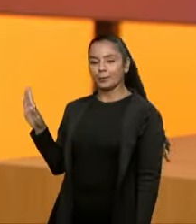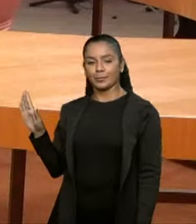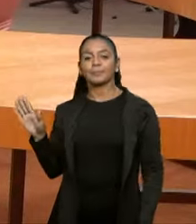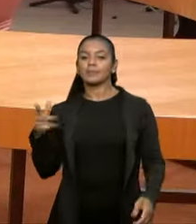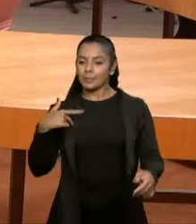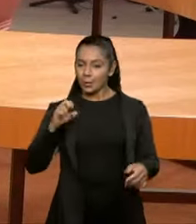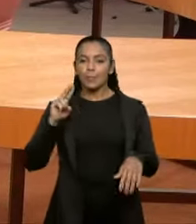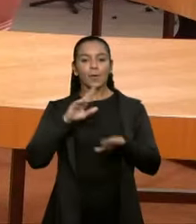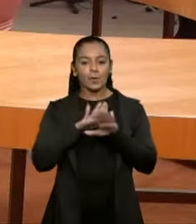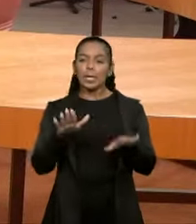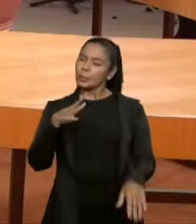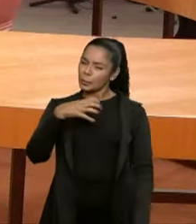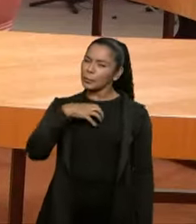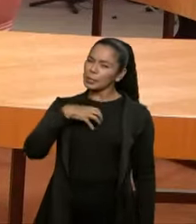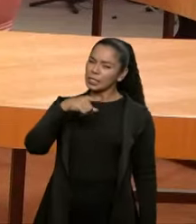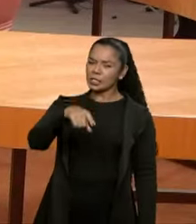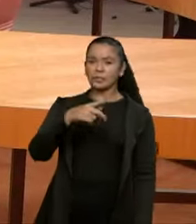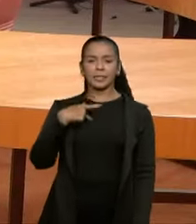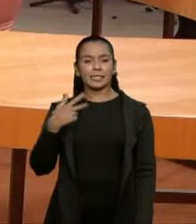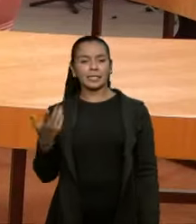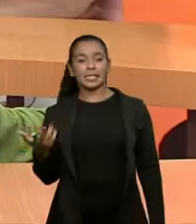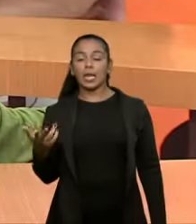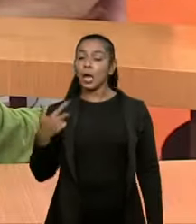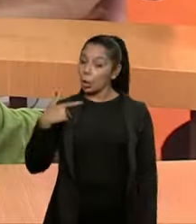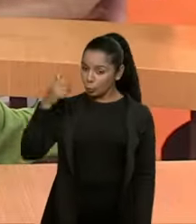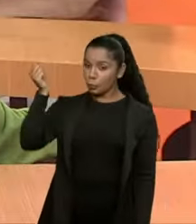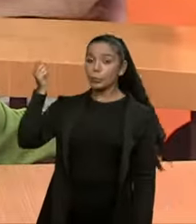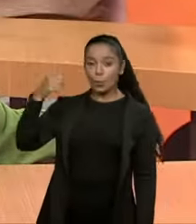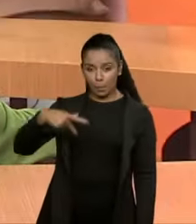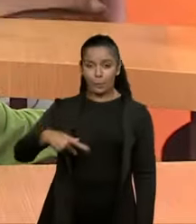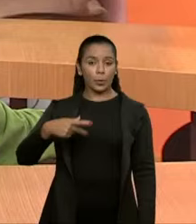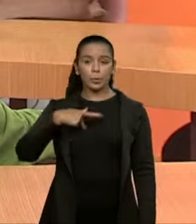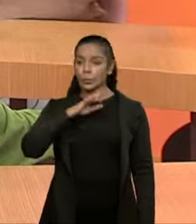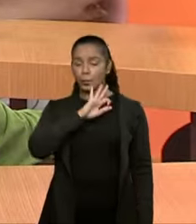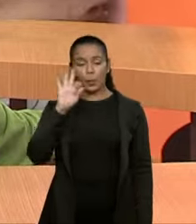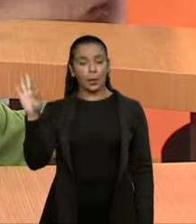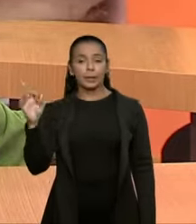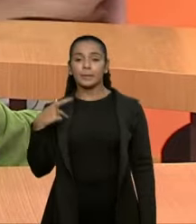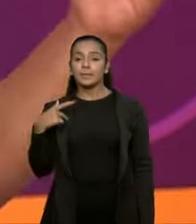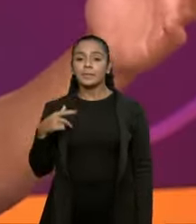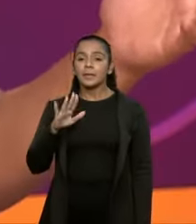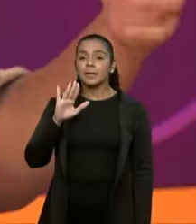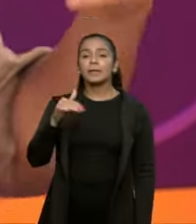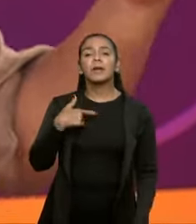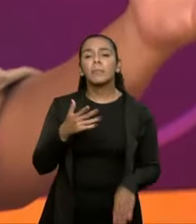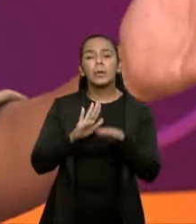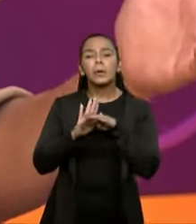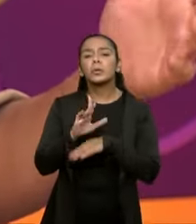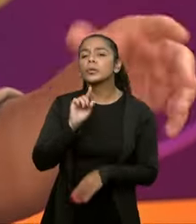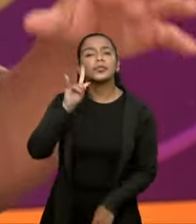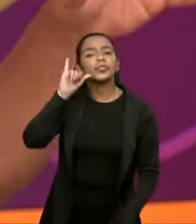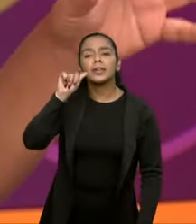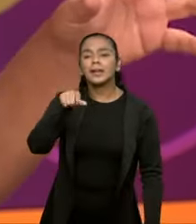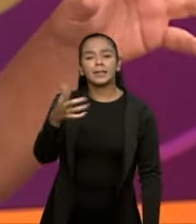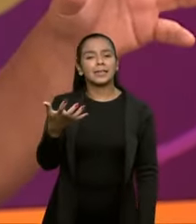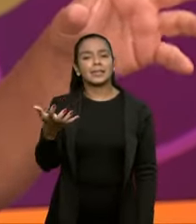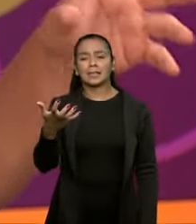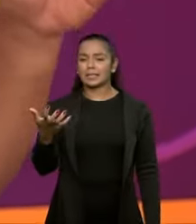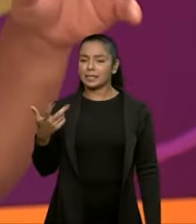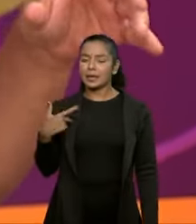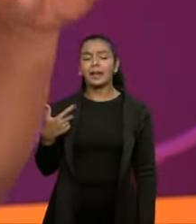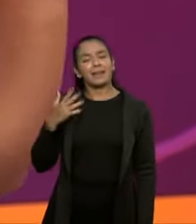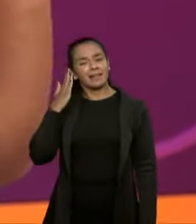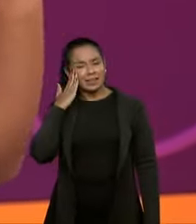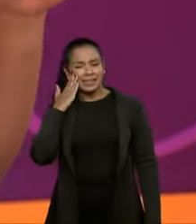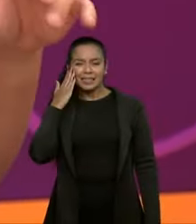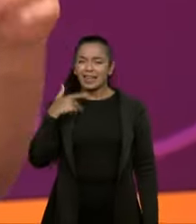vibe, senhor... né? Eu tô sentindo que você tá numa vibe, ó. Eu tô aposentado, tô tipo bem, assim. Tô bem, tô ótimo. Ah, você me ligou, amor, vamos no programa? Quanto? Você... Pô, o dia que você quiser, amor. Quer saber,